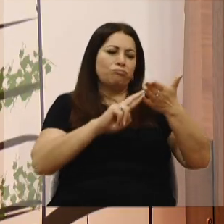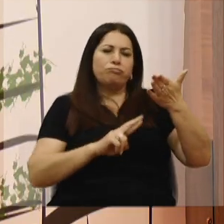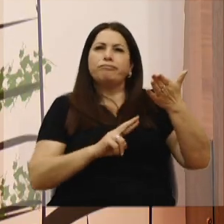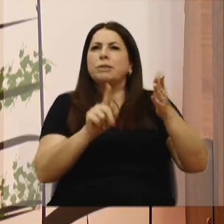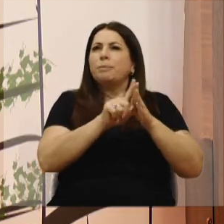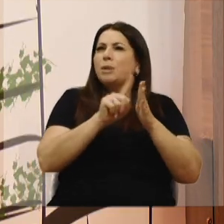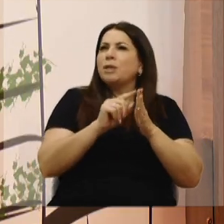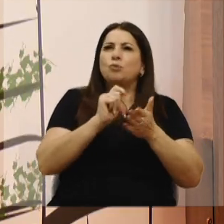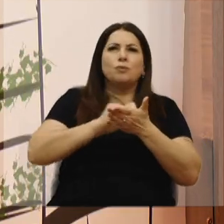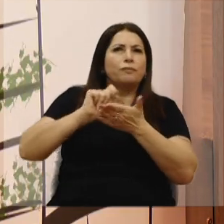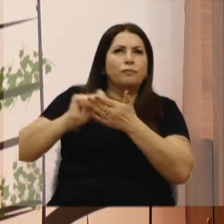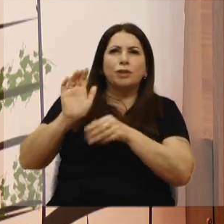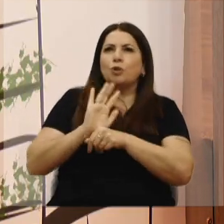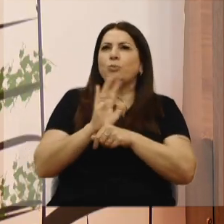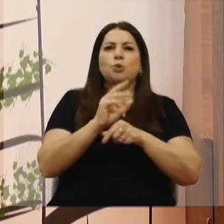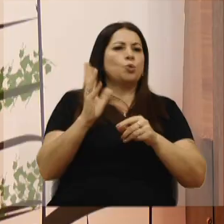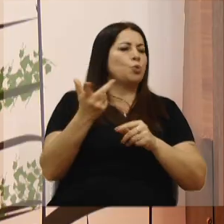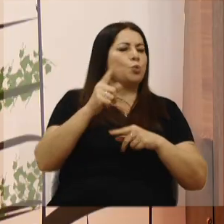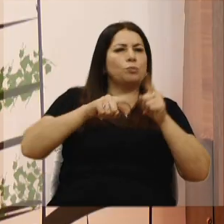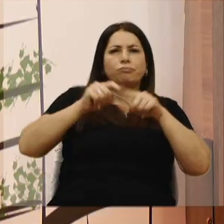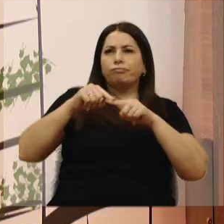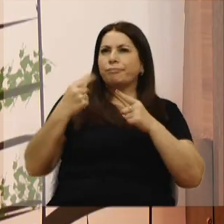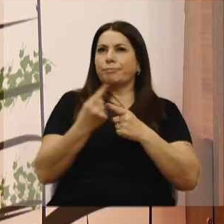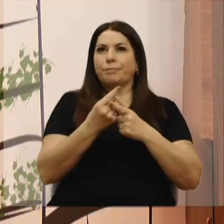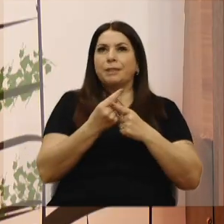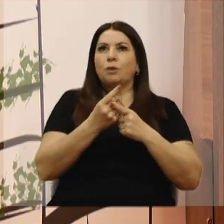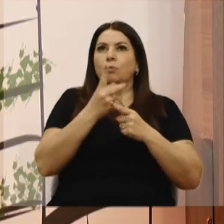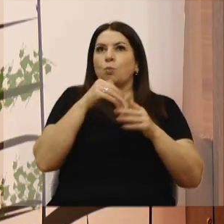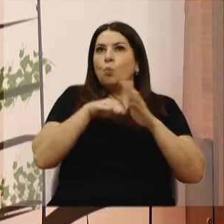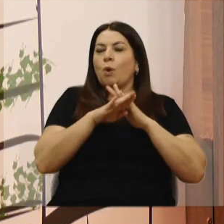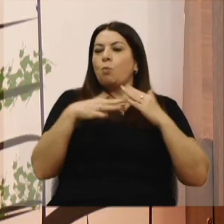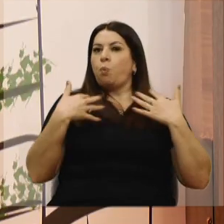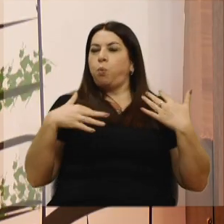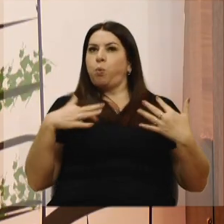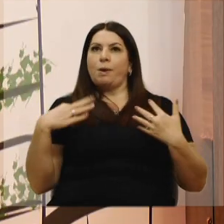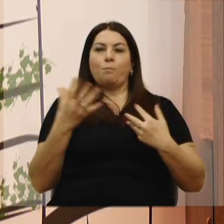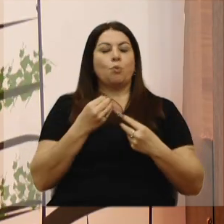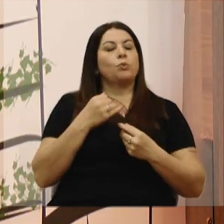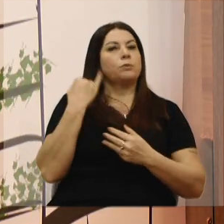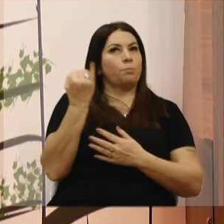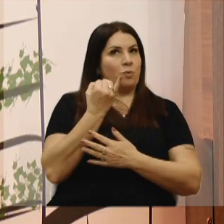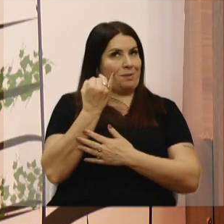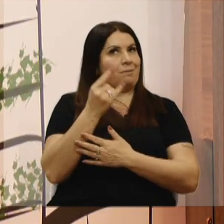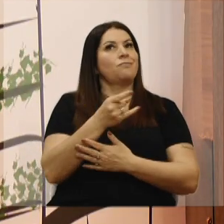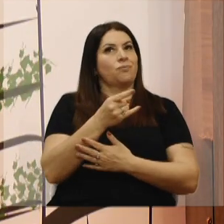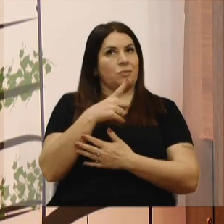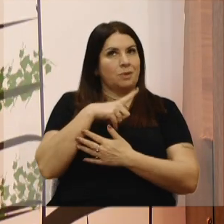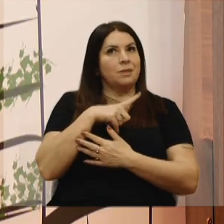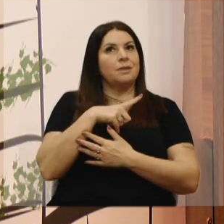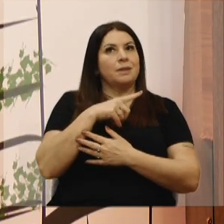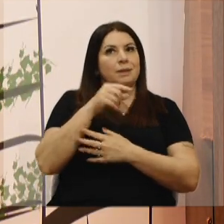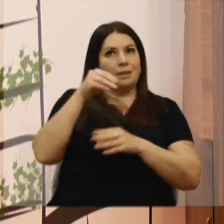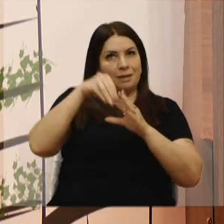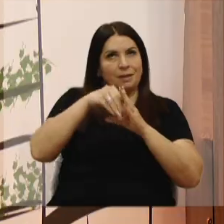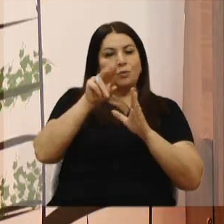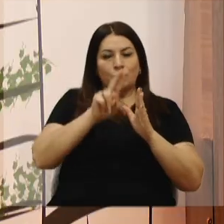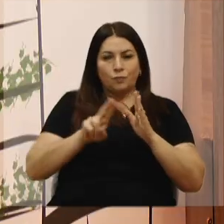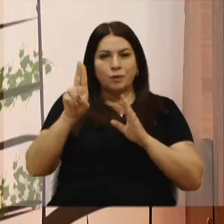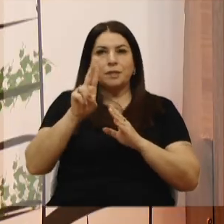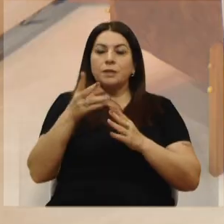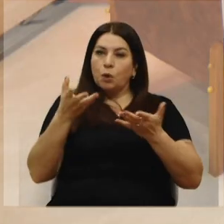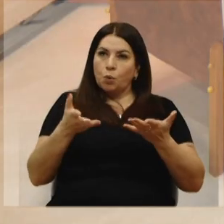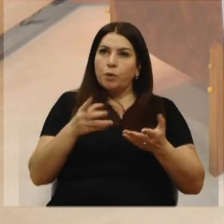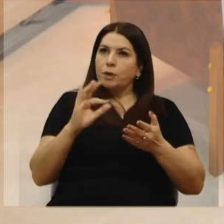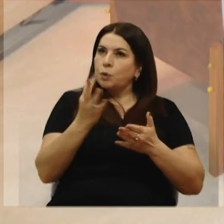os roteiros, scripts, todos os equipamentos, câmeras. Legal. Então é um acervo realmente muito, muito significativo, né, que nós temos na